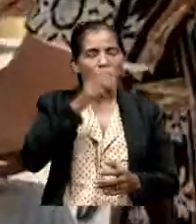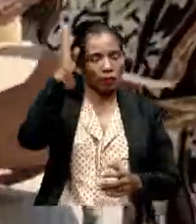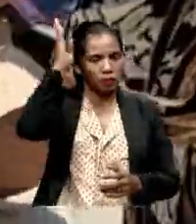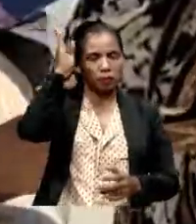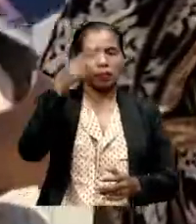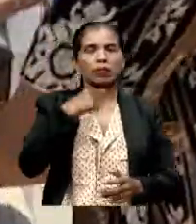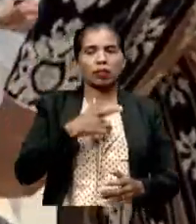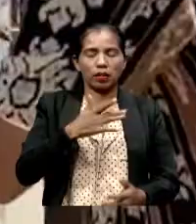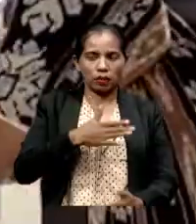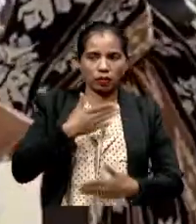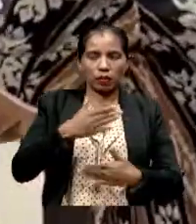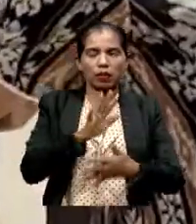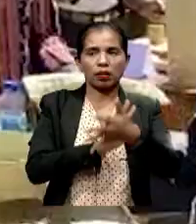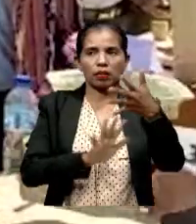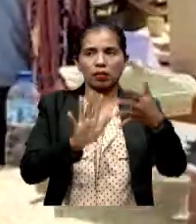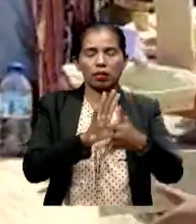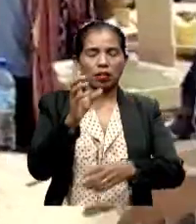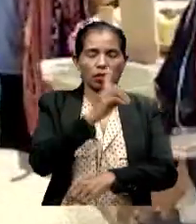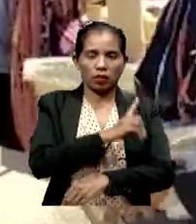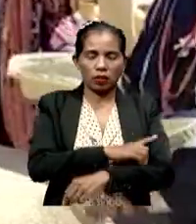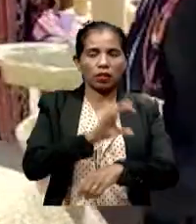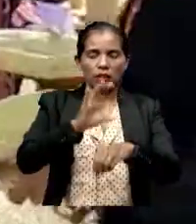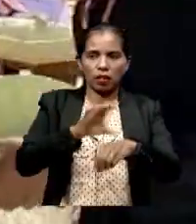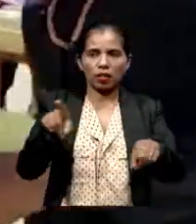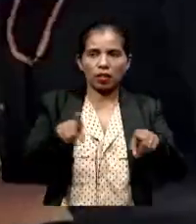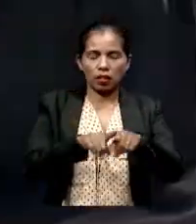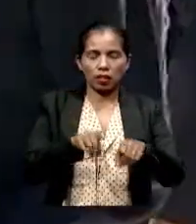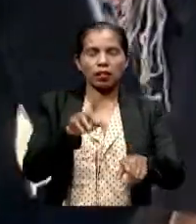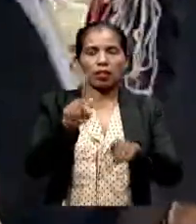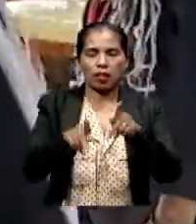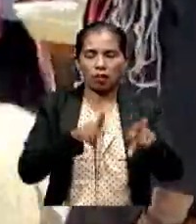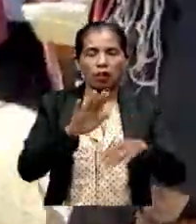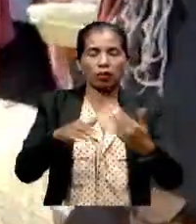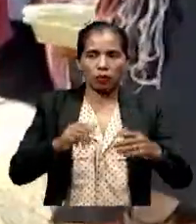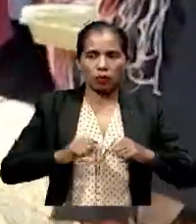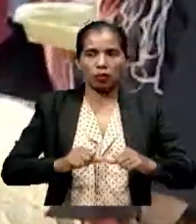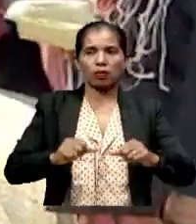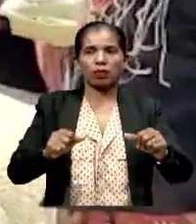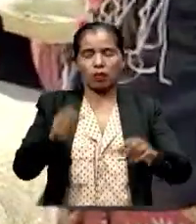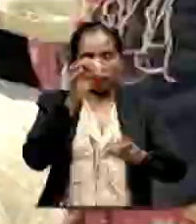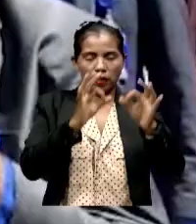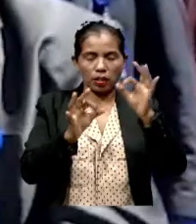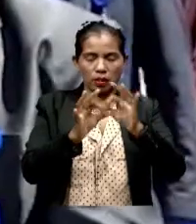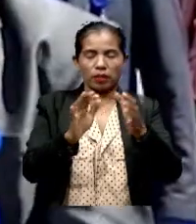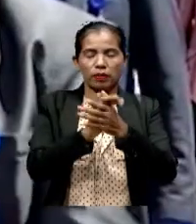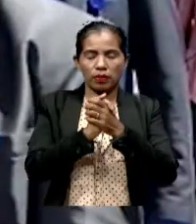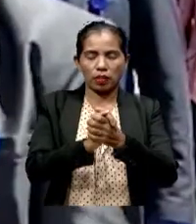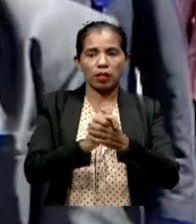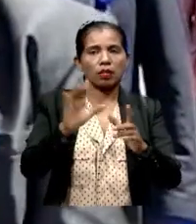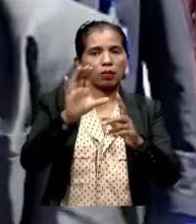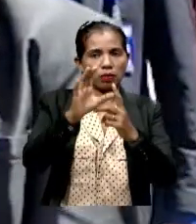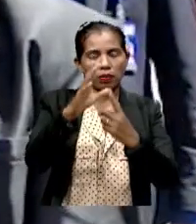sentimento orgulho tambe selebrasaun lorong padroira hanesane sarani katolika mobisi kontinua hametin fiar iha kultura no vida